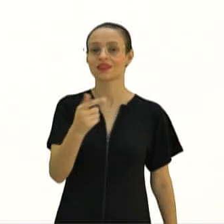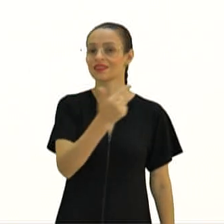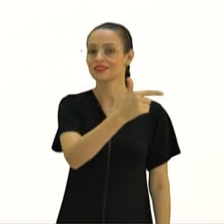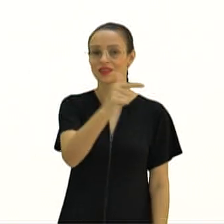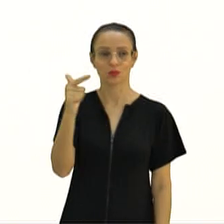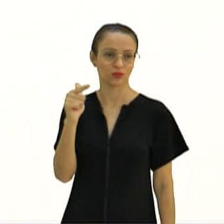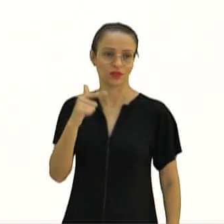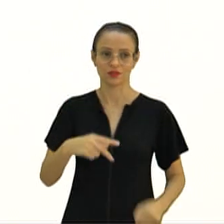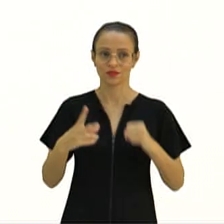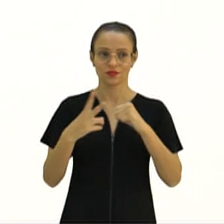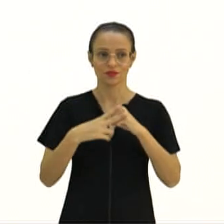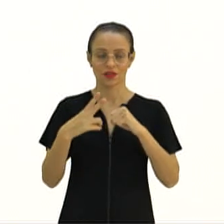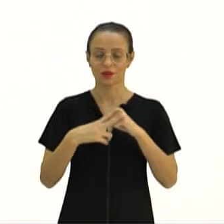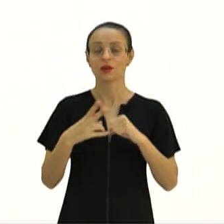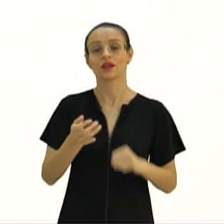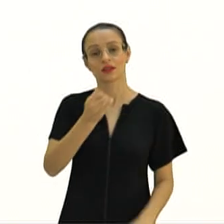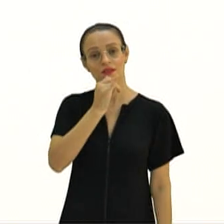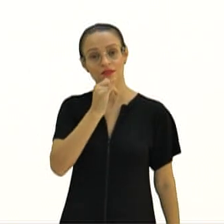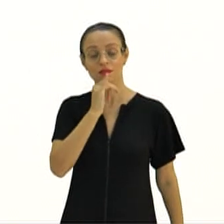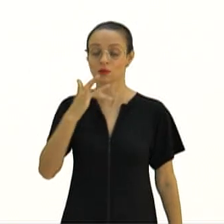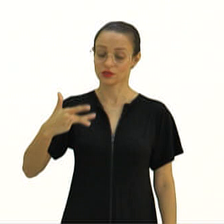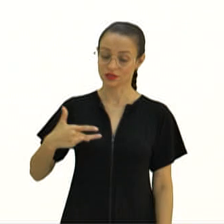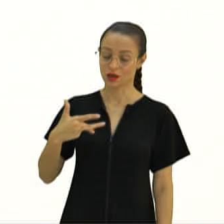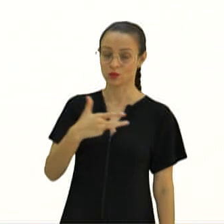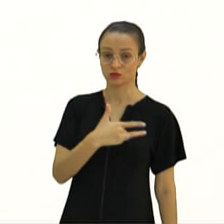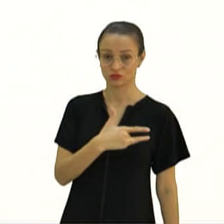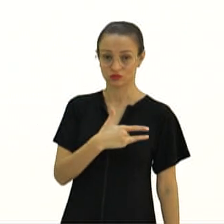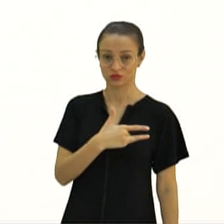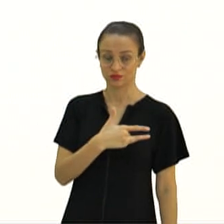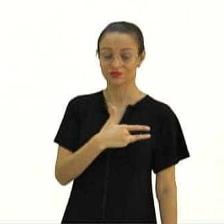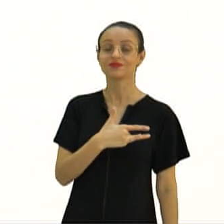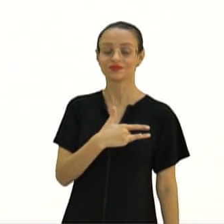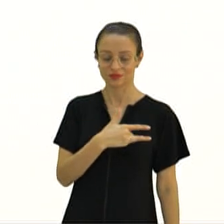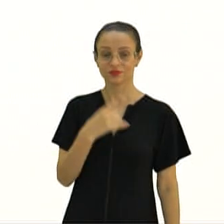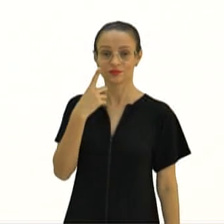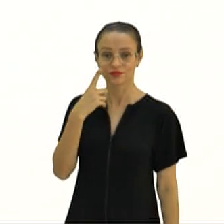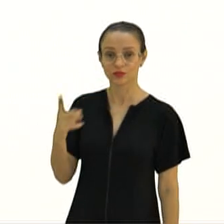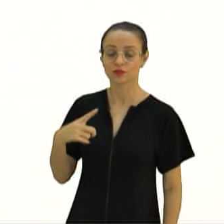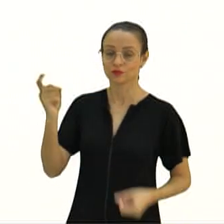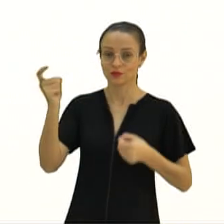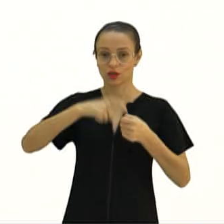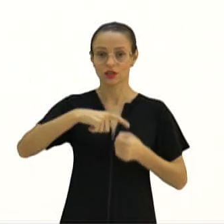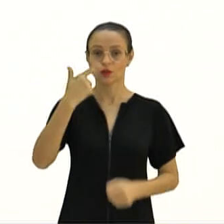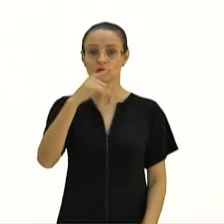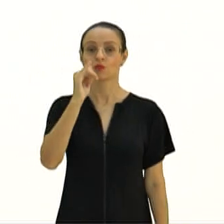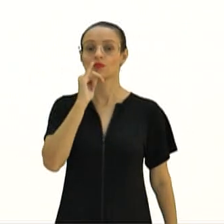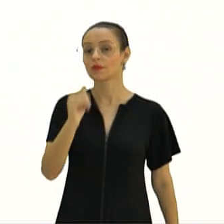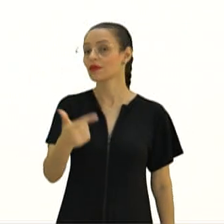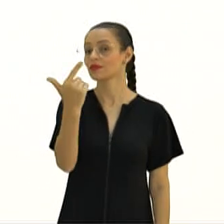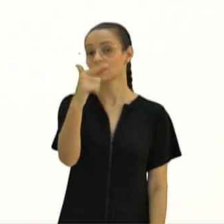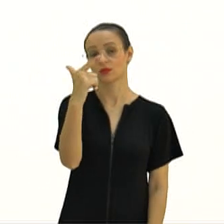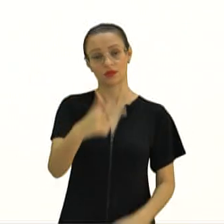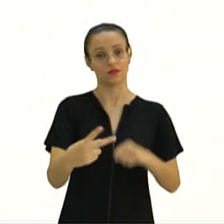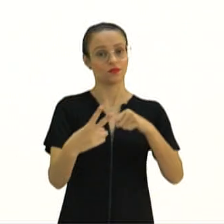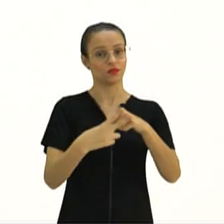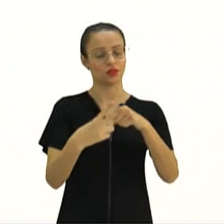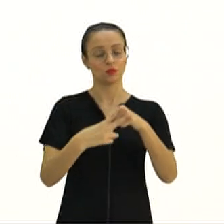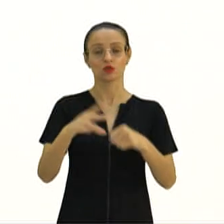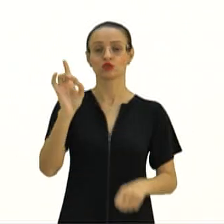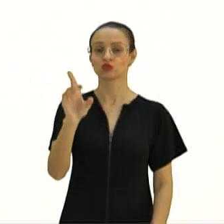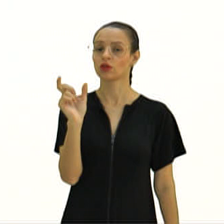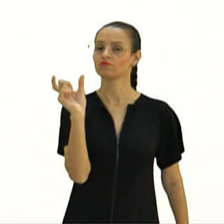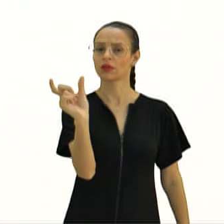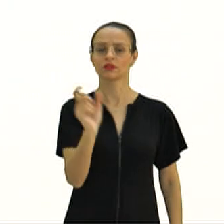de verbo. Exemplo, saúde. Então, nós retomamos o exemplo anterior. Nós não temos verbo, nós temos apenas ali